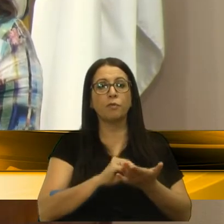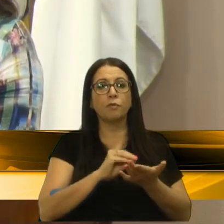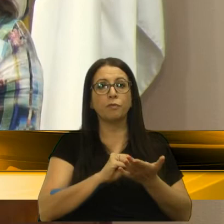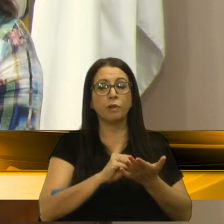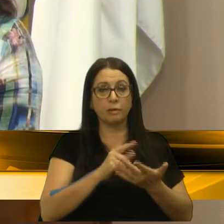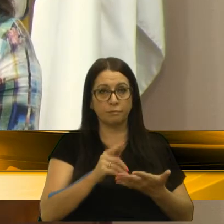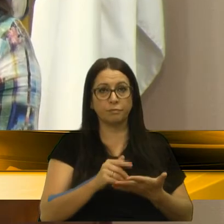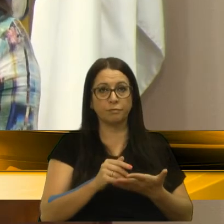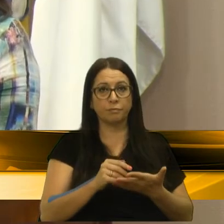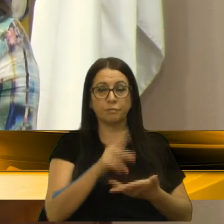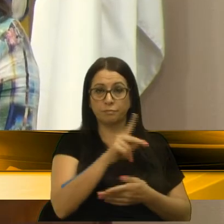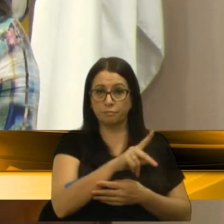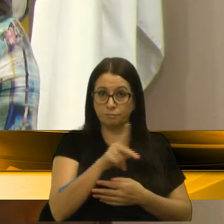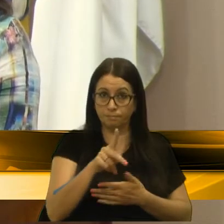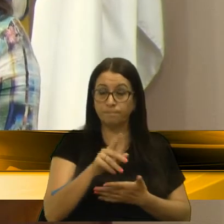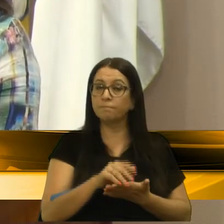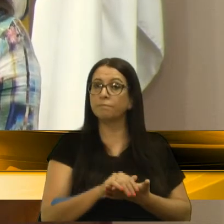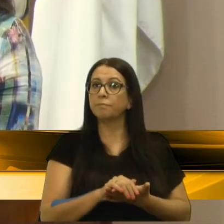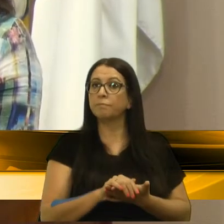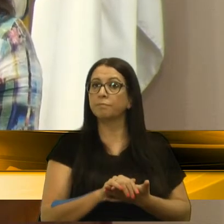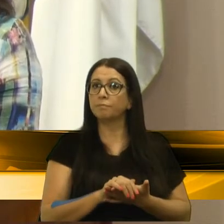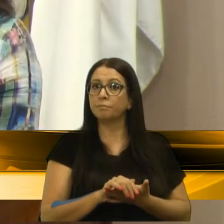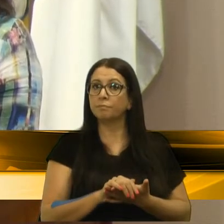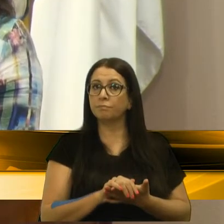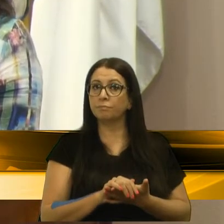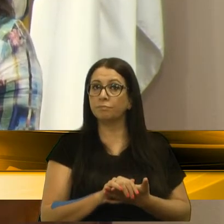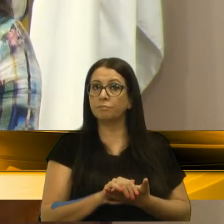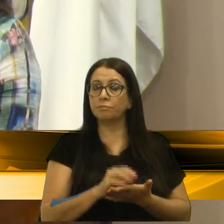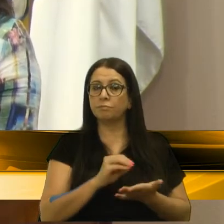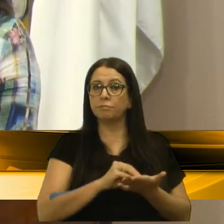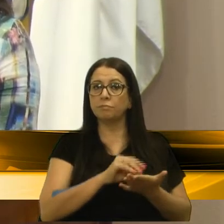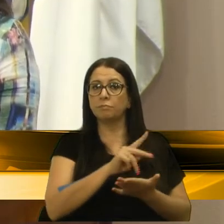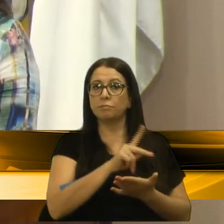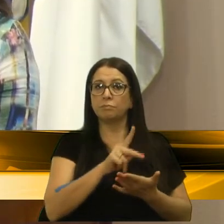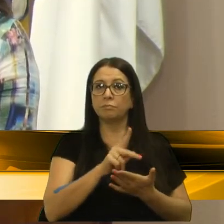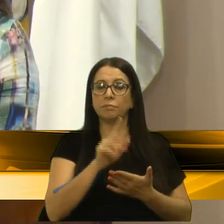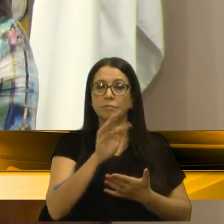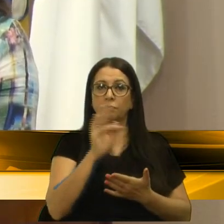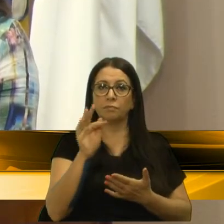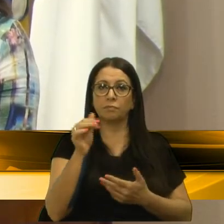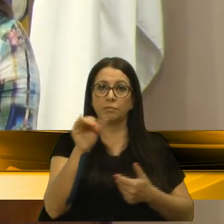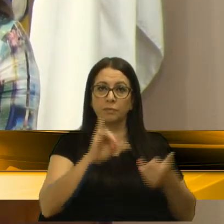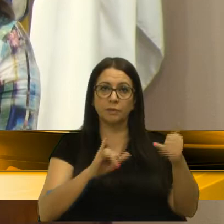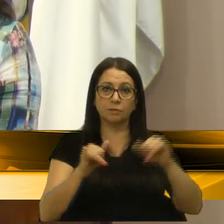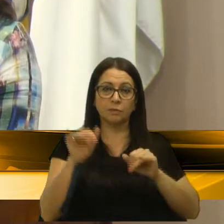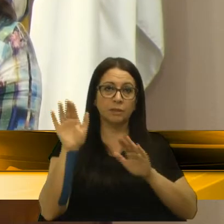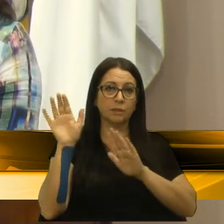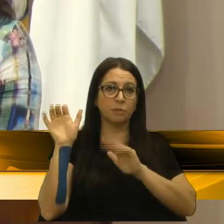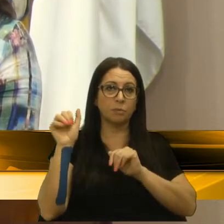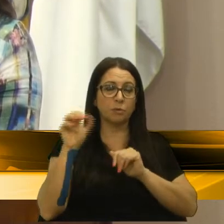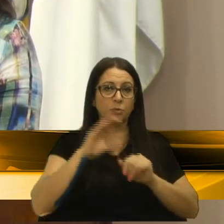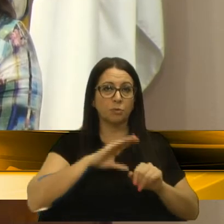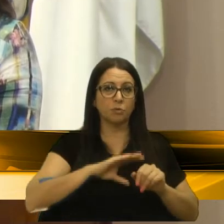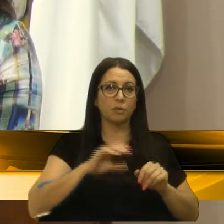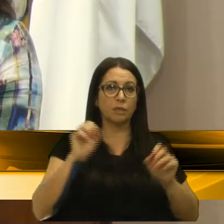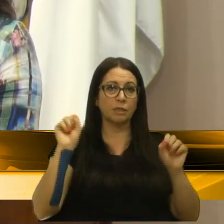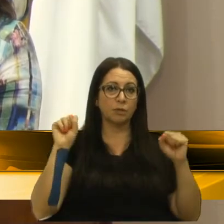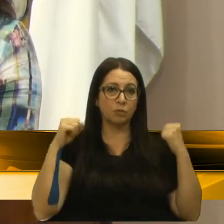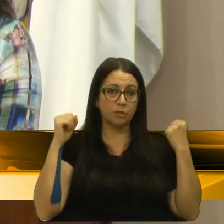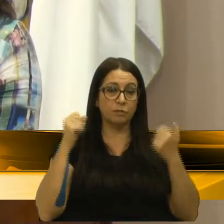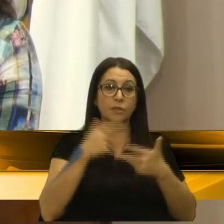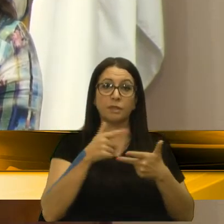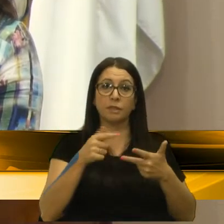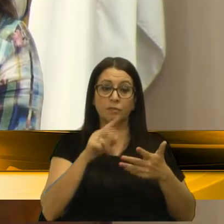estão faltando professores. No Apolinário faltam professores de Física, Química, Espanhol, Português e Educação Física. Então,